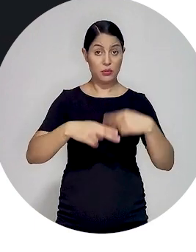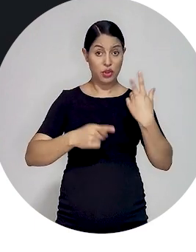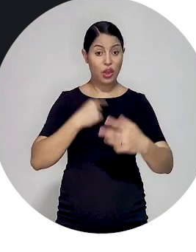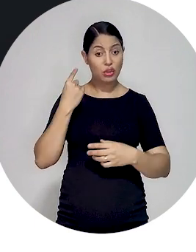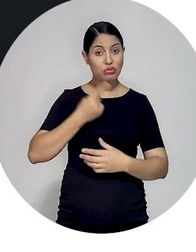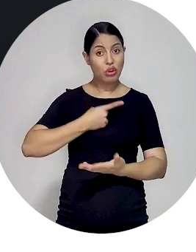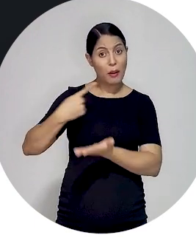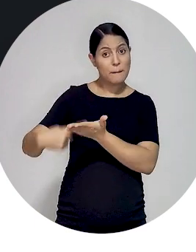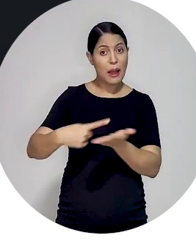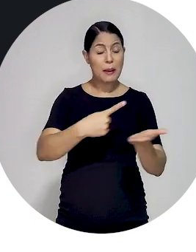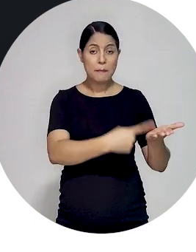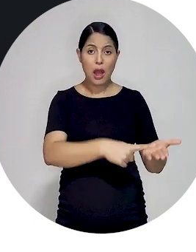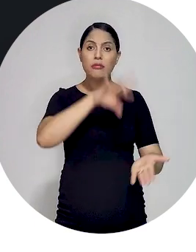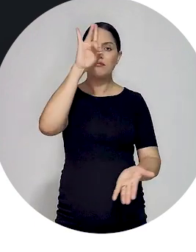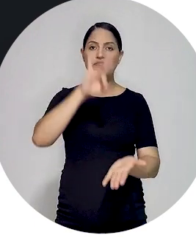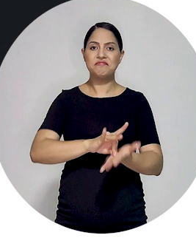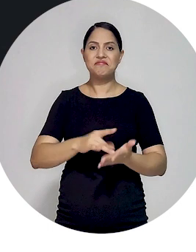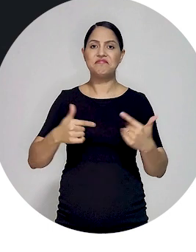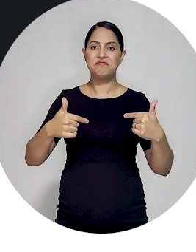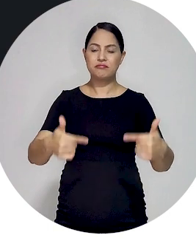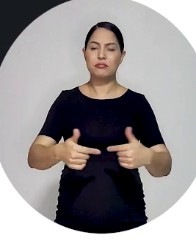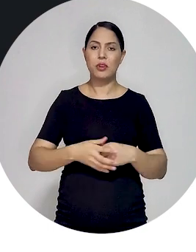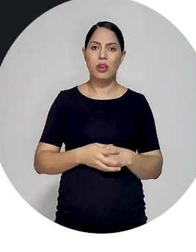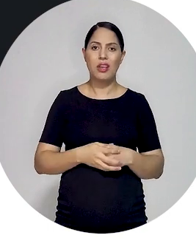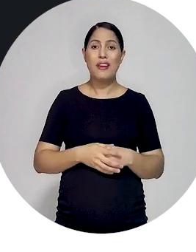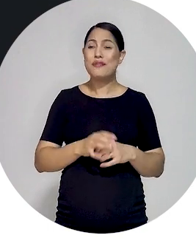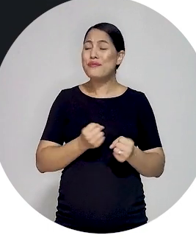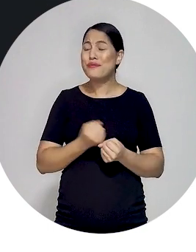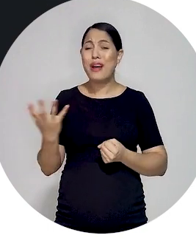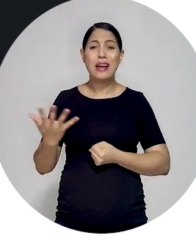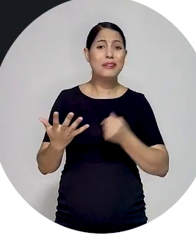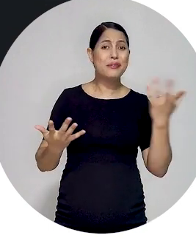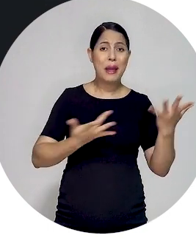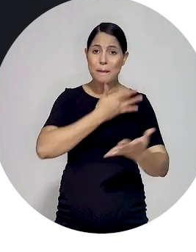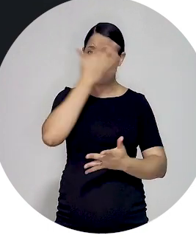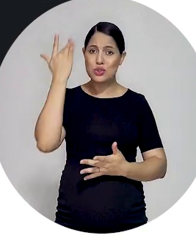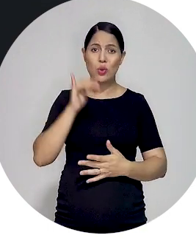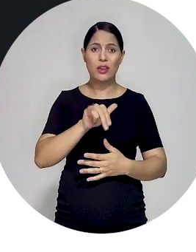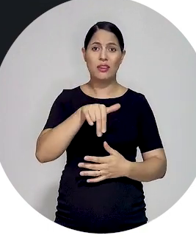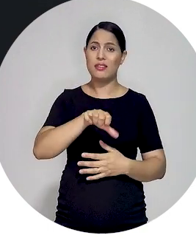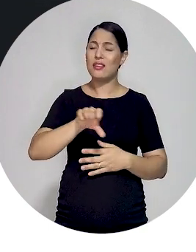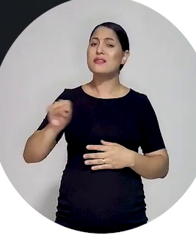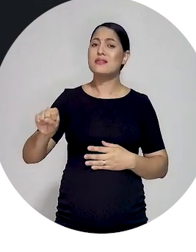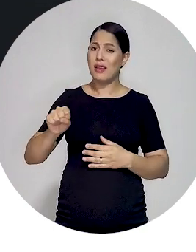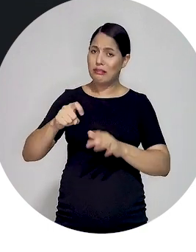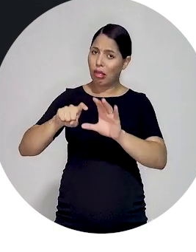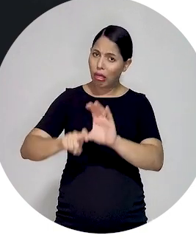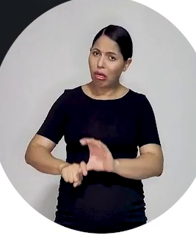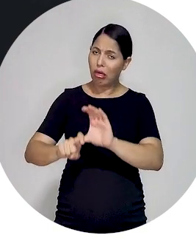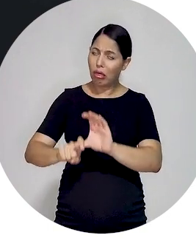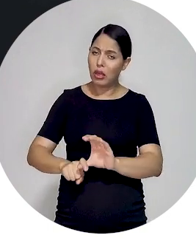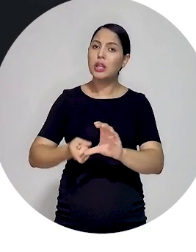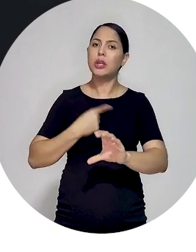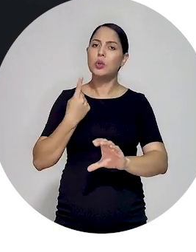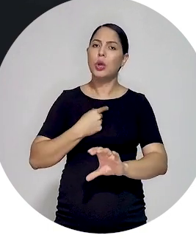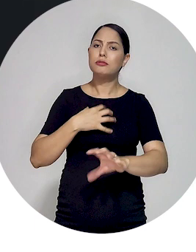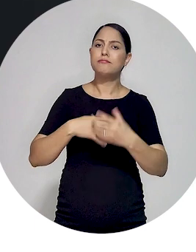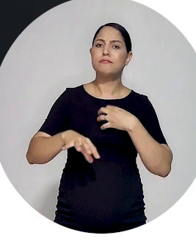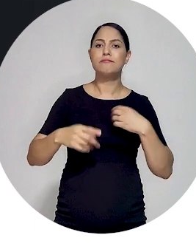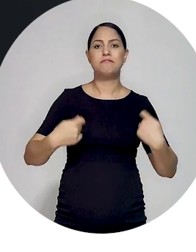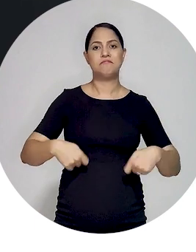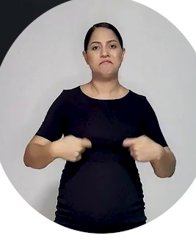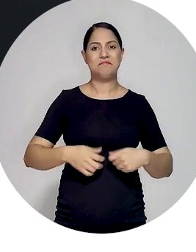dar transparência a isso para que possamos transformar em realidade aquilo que foi acordado. Há muitas pessoas que dependem disso e precisamos